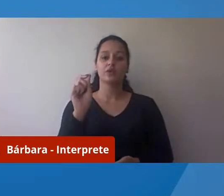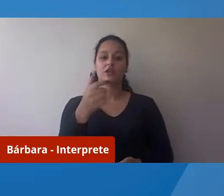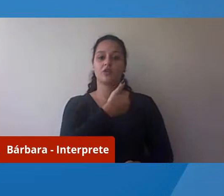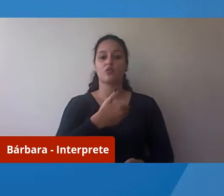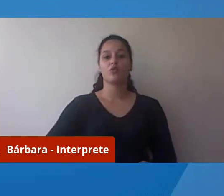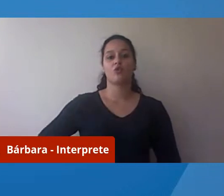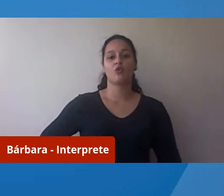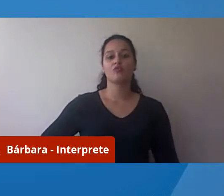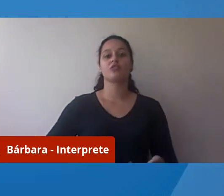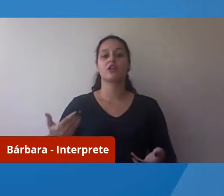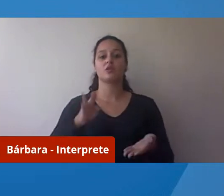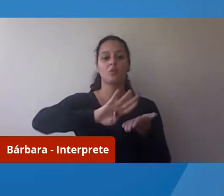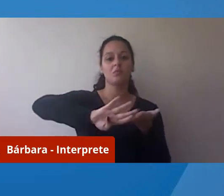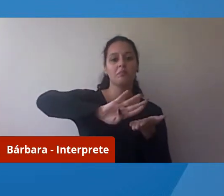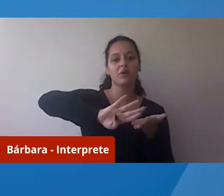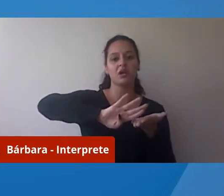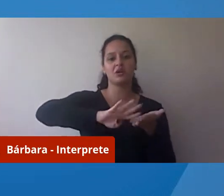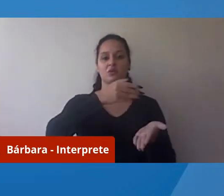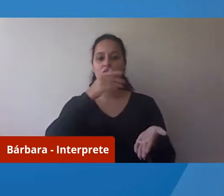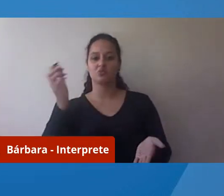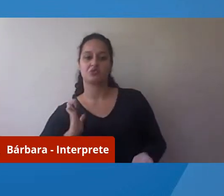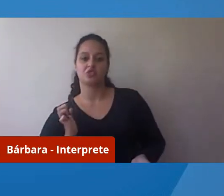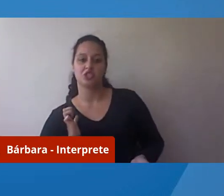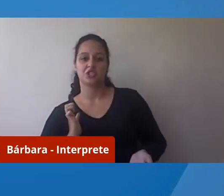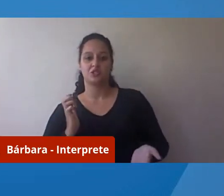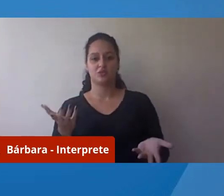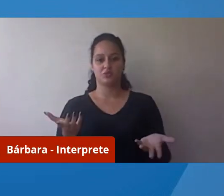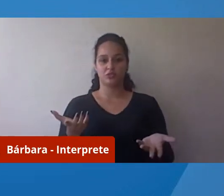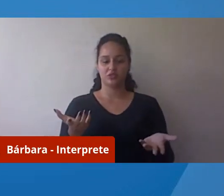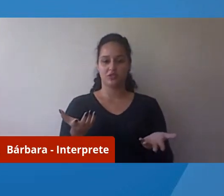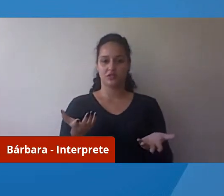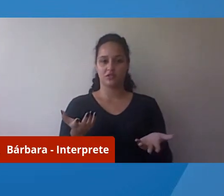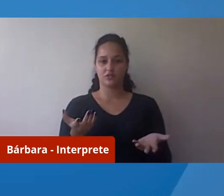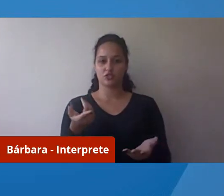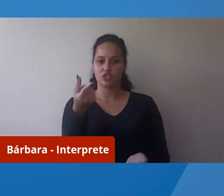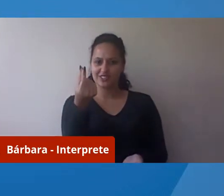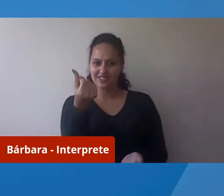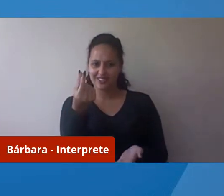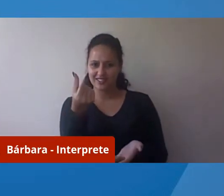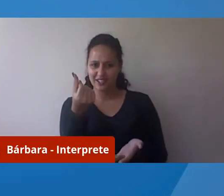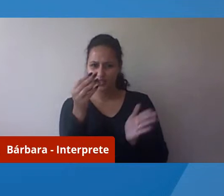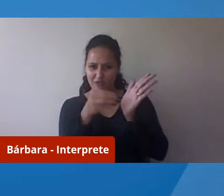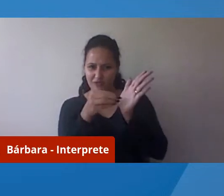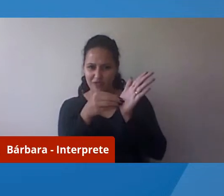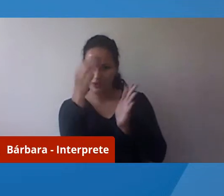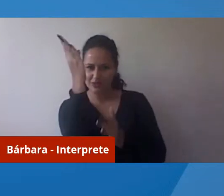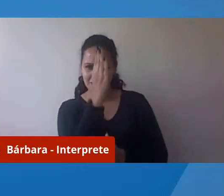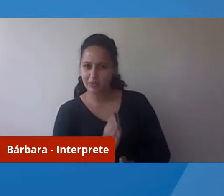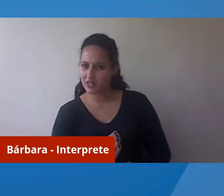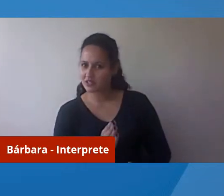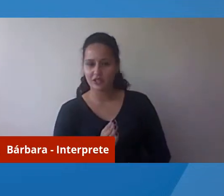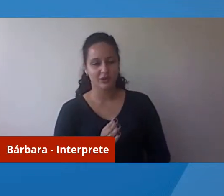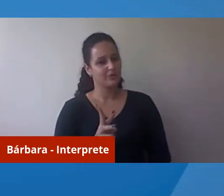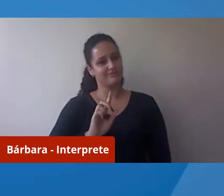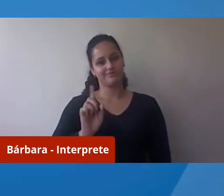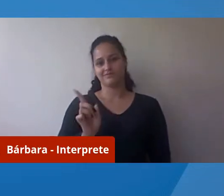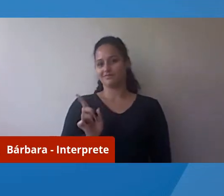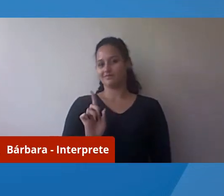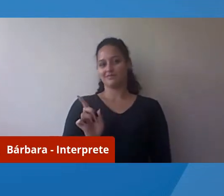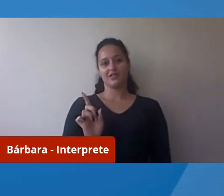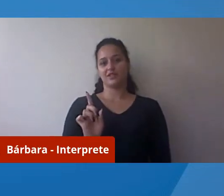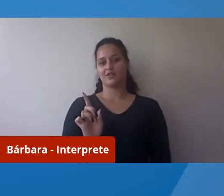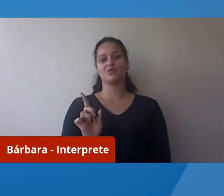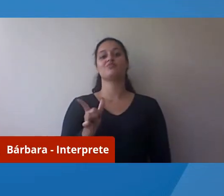Brasil. Para reconstruir o Brasil, existe o dinheiro. Basta fazer imposto às grandes